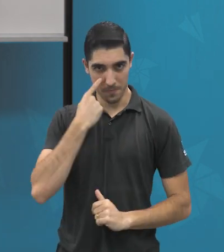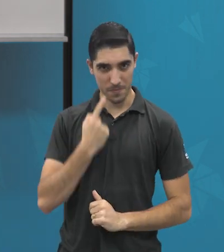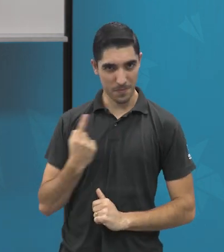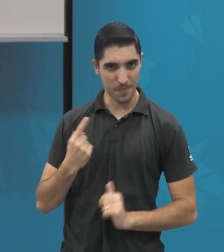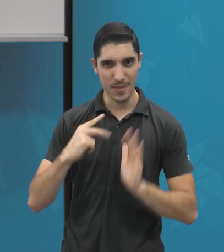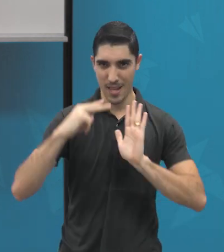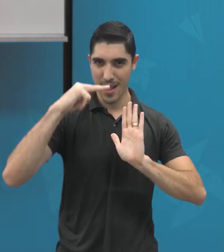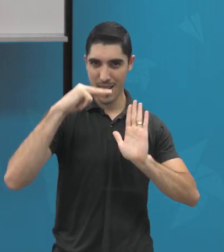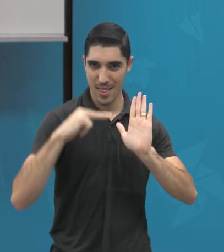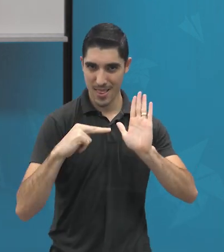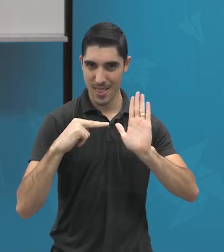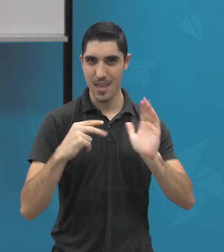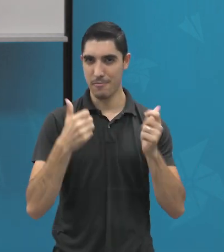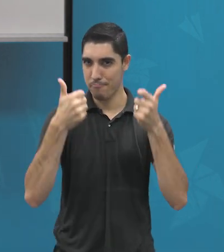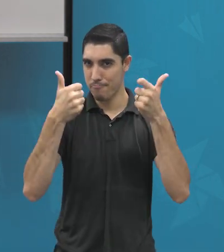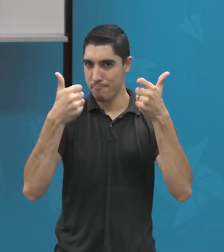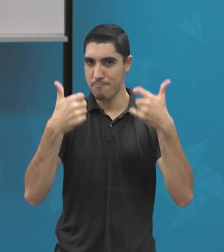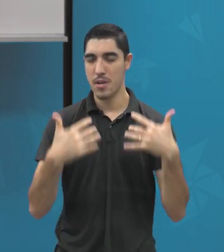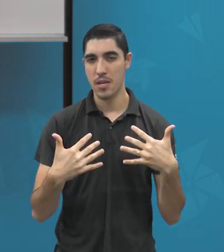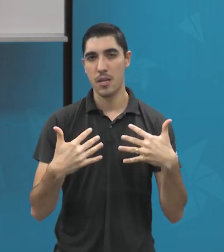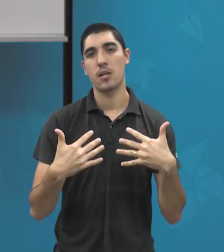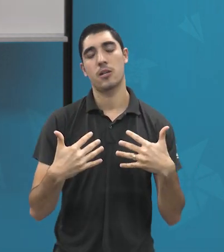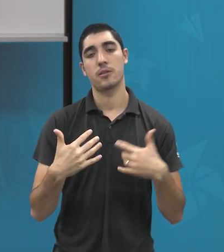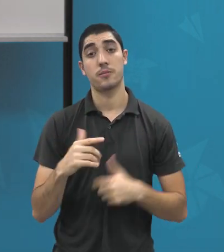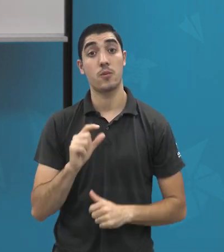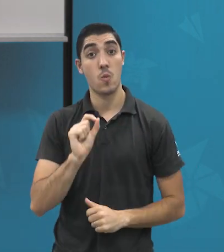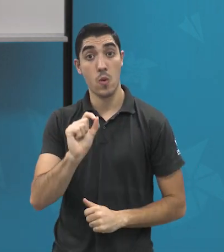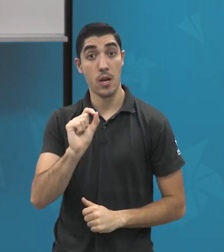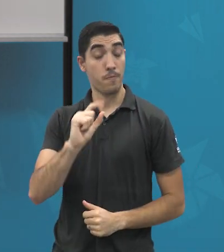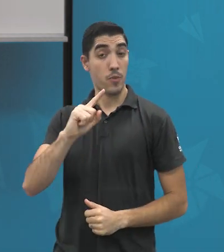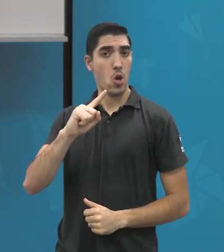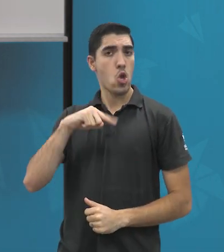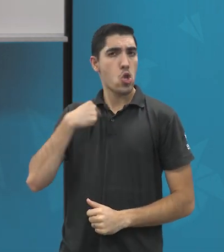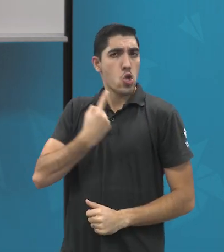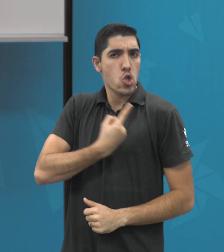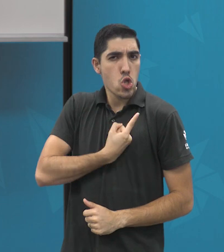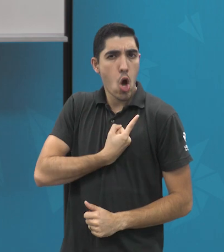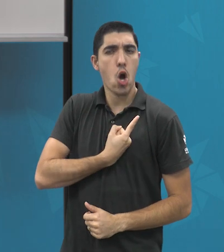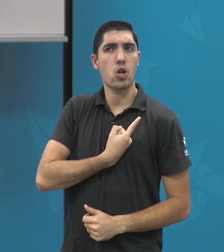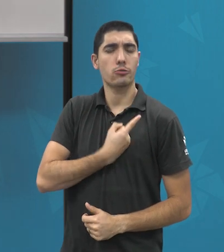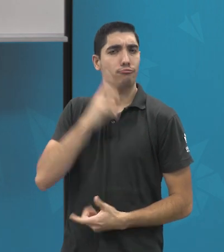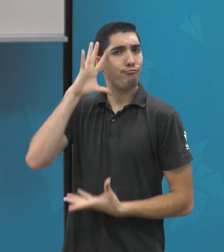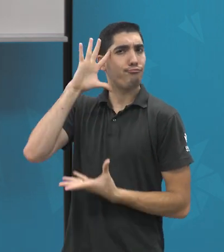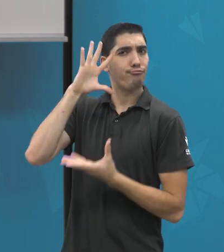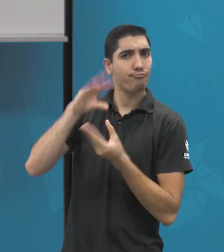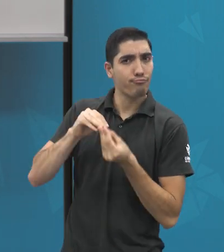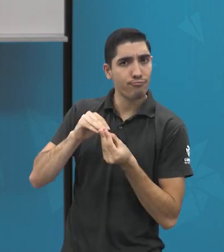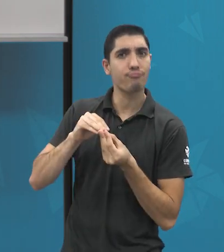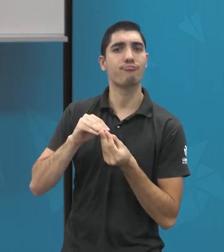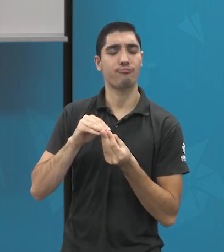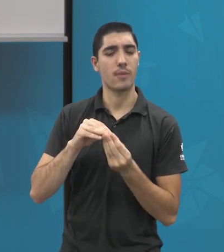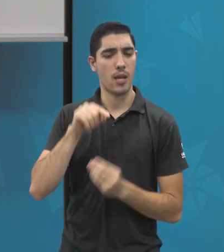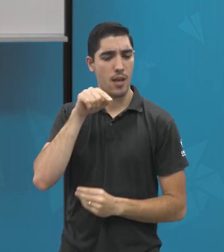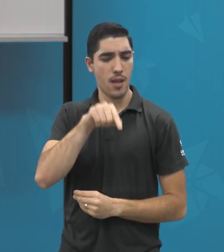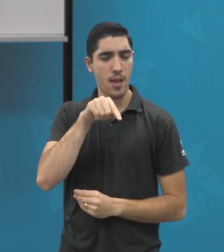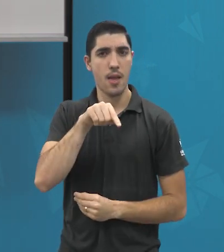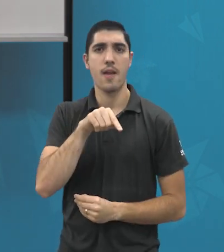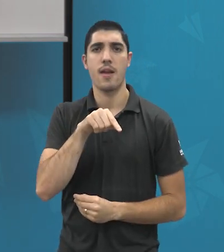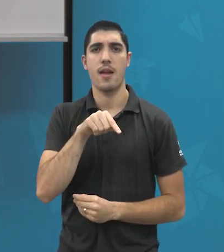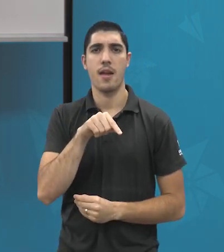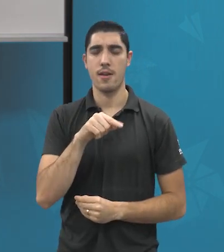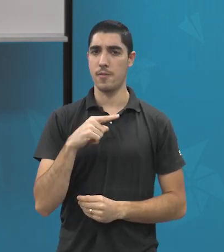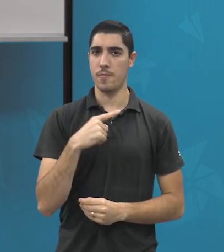para vocês? Que aquilo que nós entendemos como mundo e nós vivenciamos como